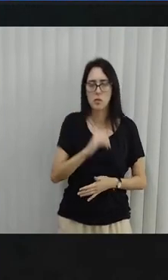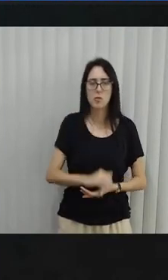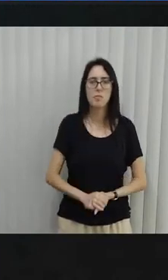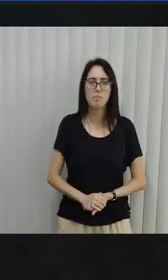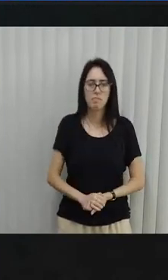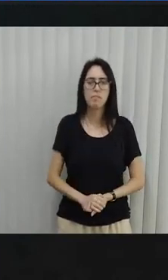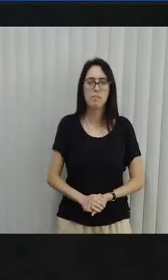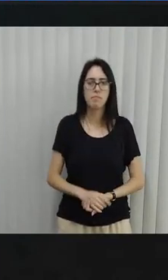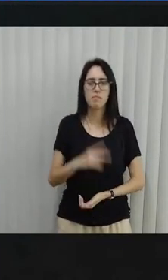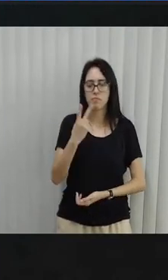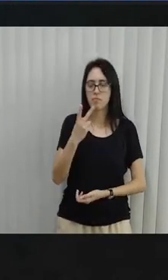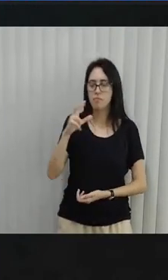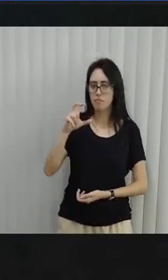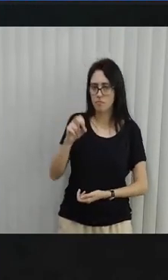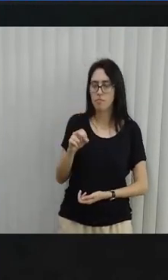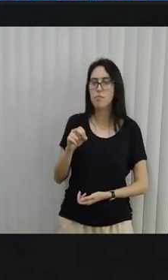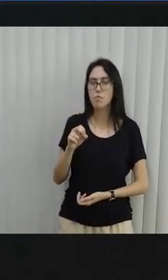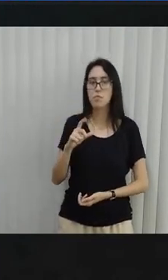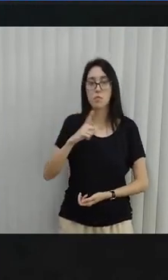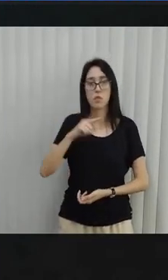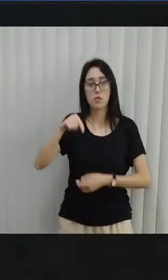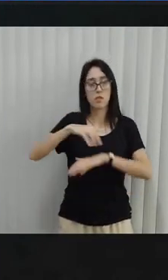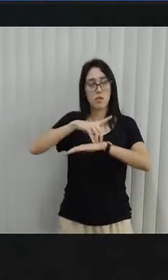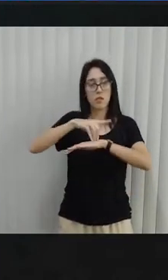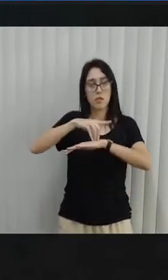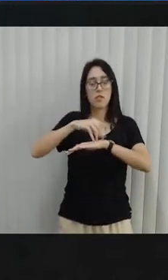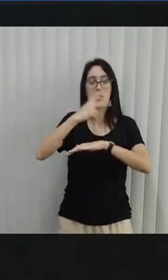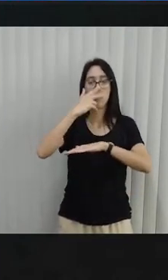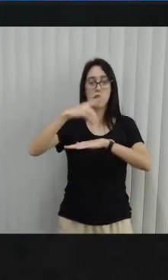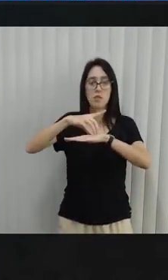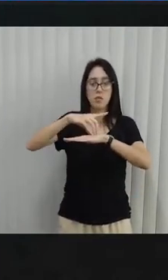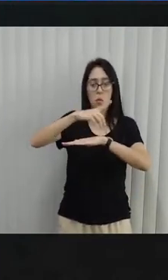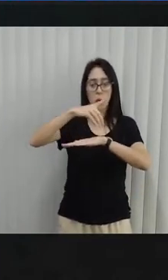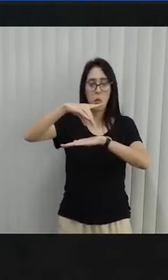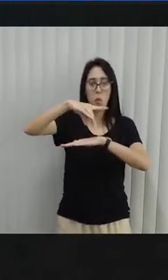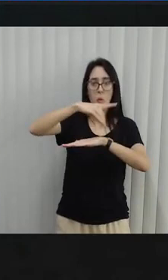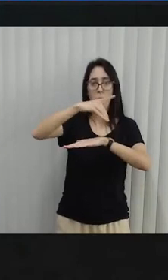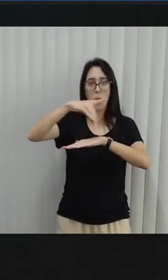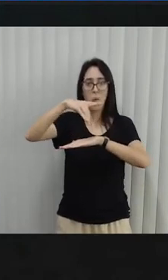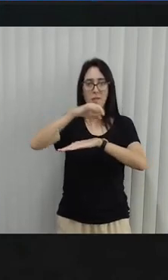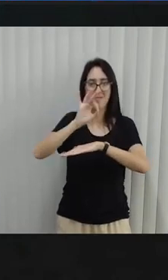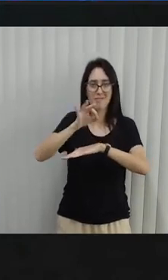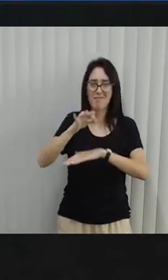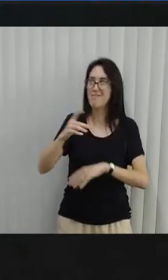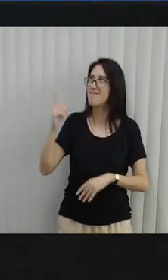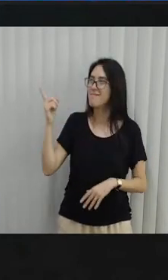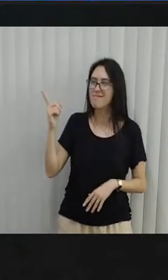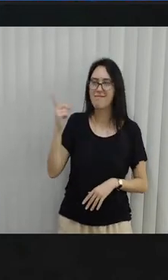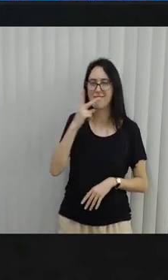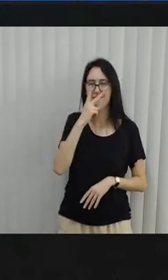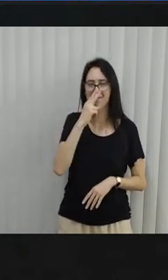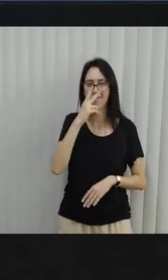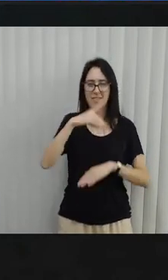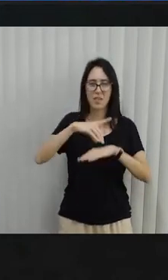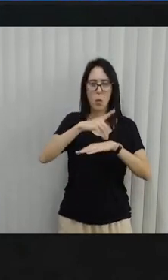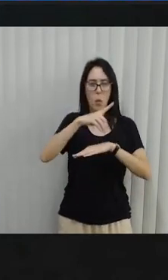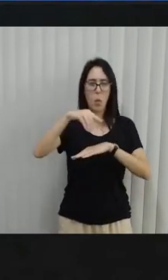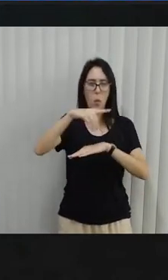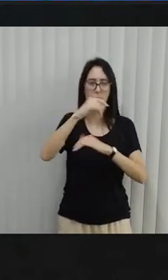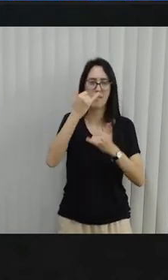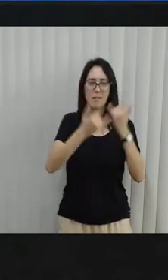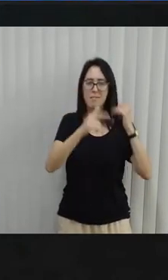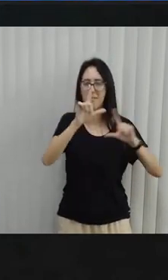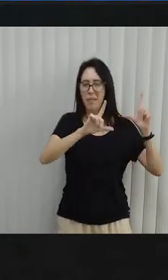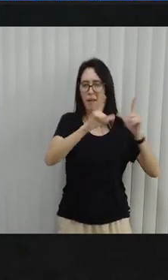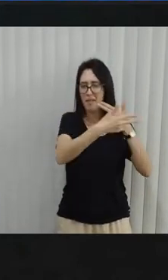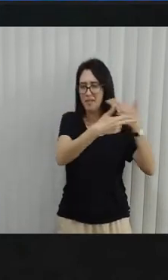Começou, 250. E a gente tem um Dino aqui flutuando, né? Meio Professor Xavier, tipo, sei lá, né? Jean Grey, X-Men,